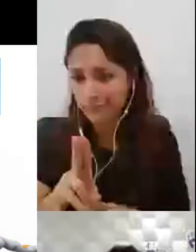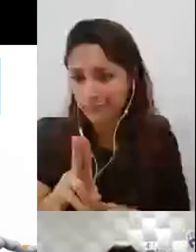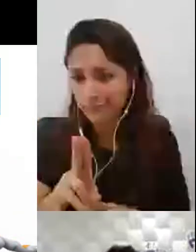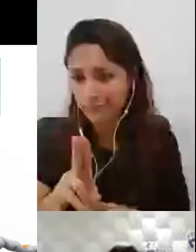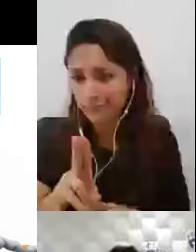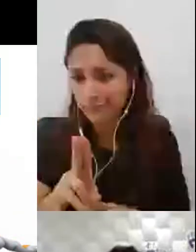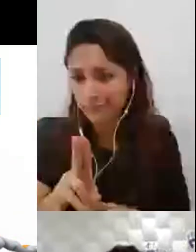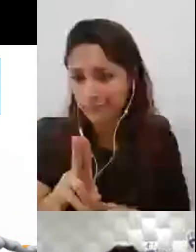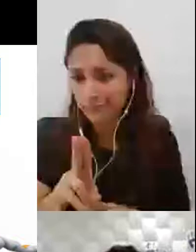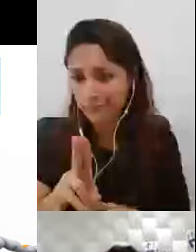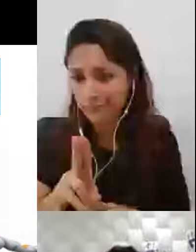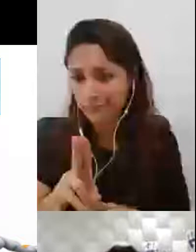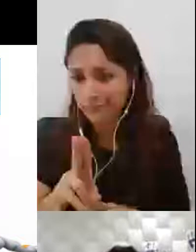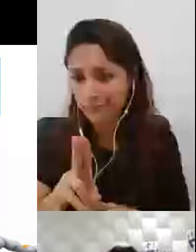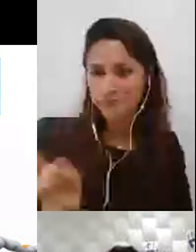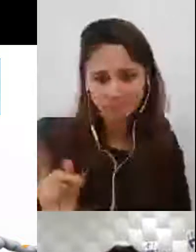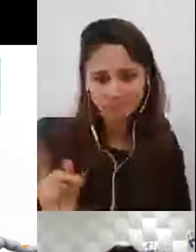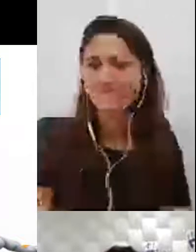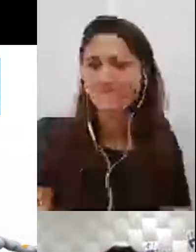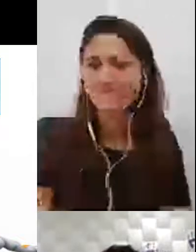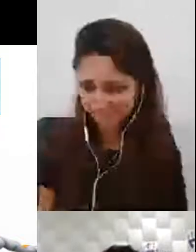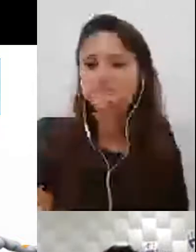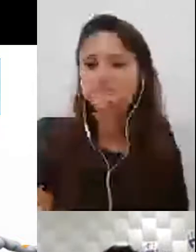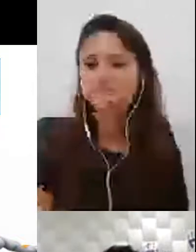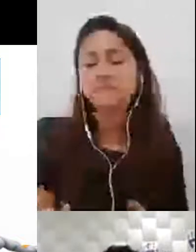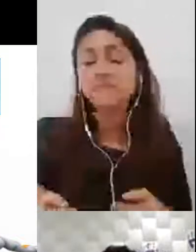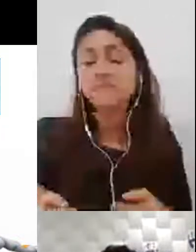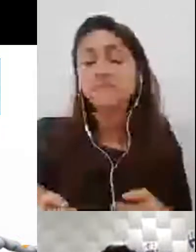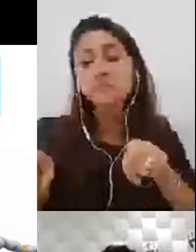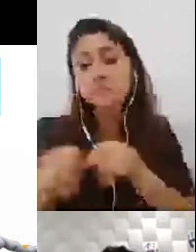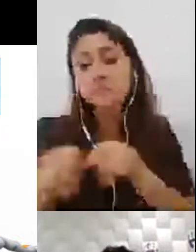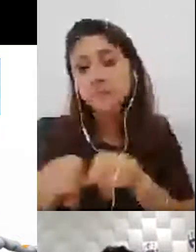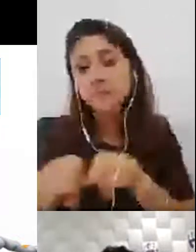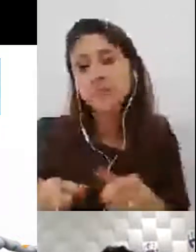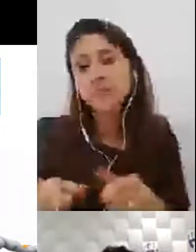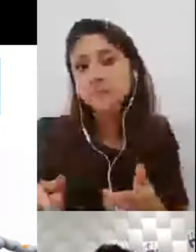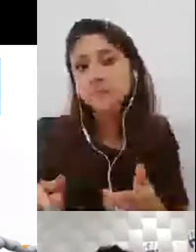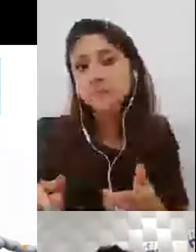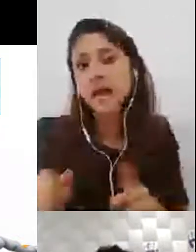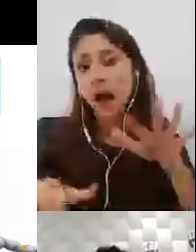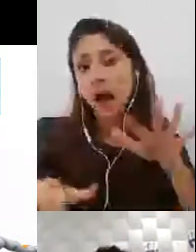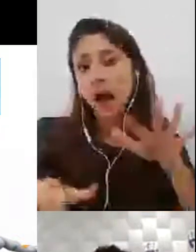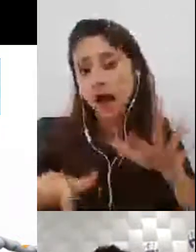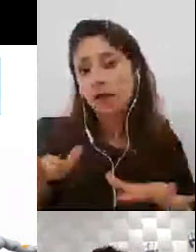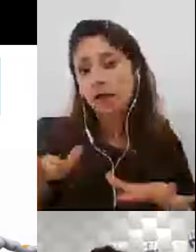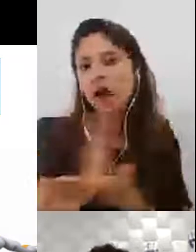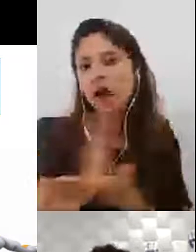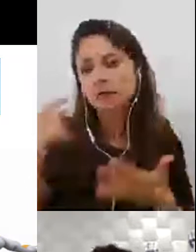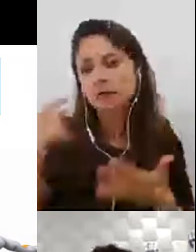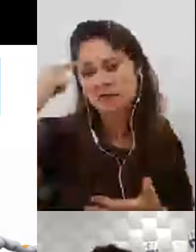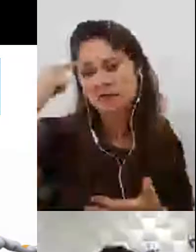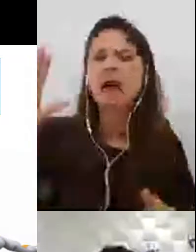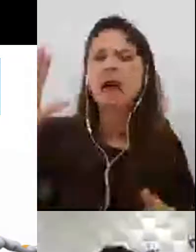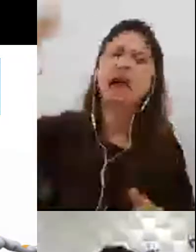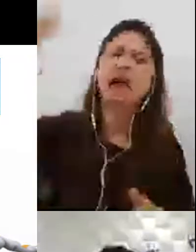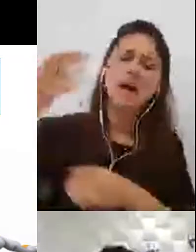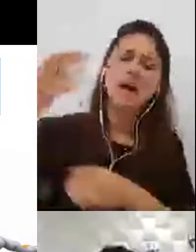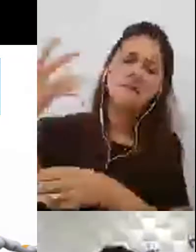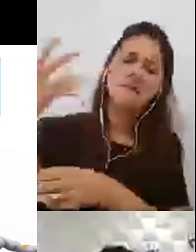de indústria 4.0 numa linha de produção, né? Então isso no Brasil vai funcionar daqui a 20, 30, 40